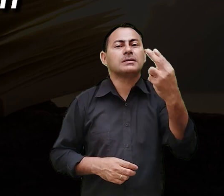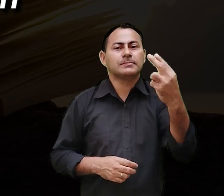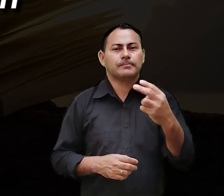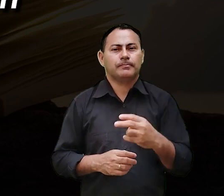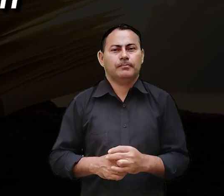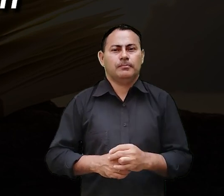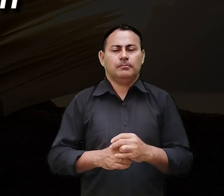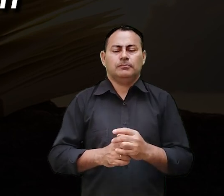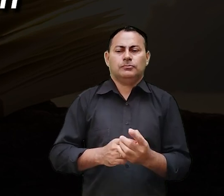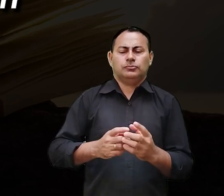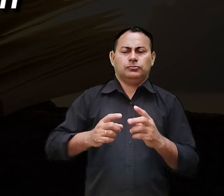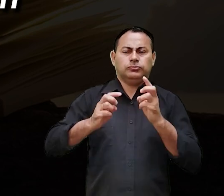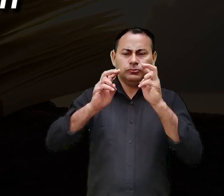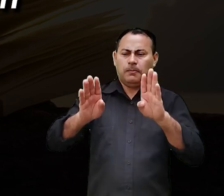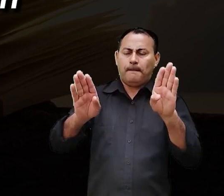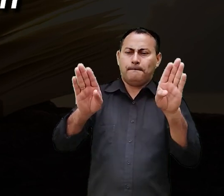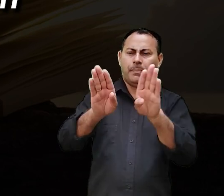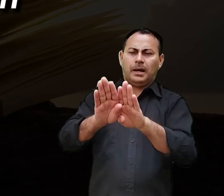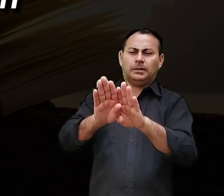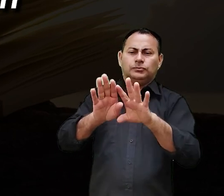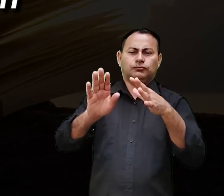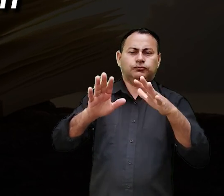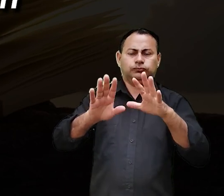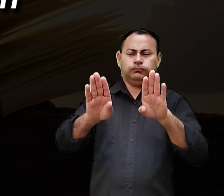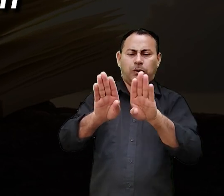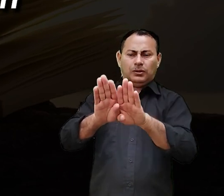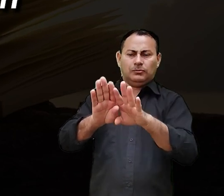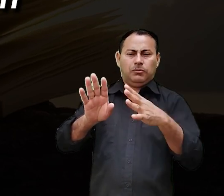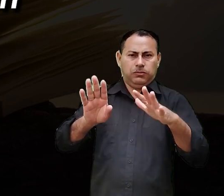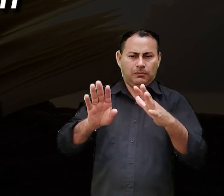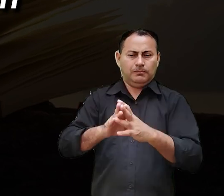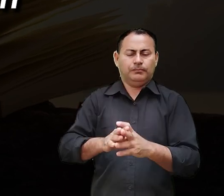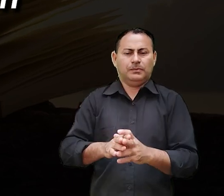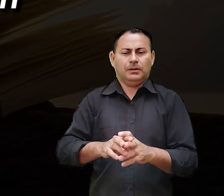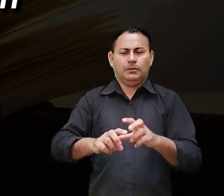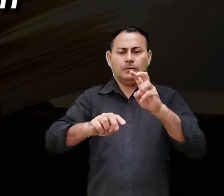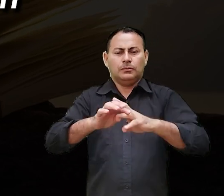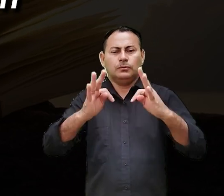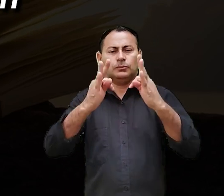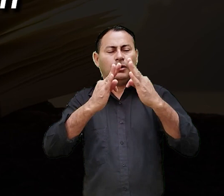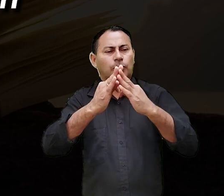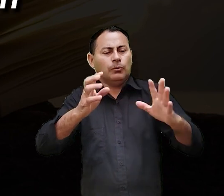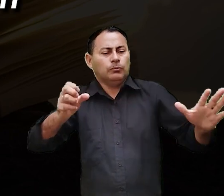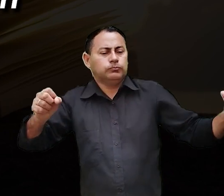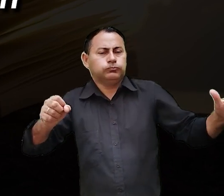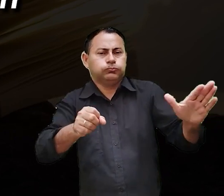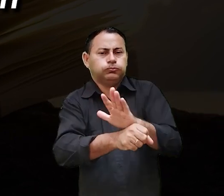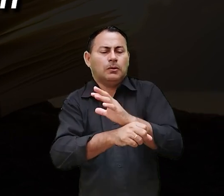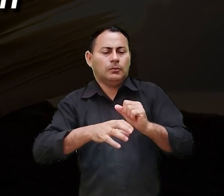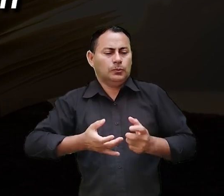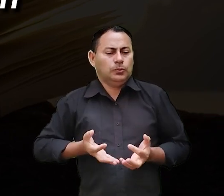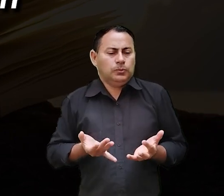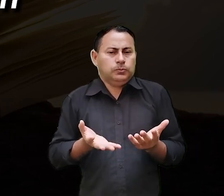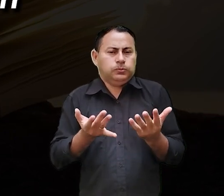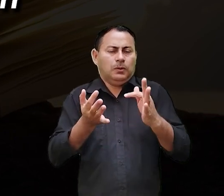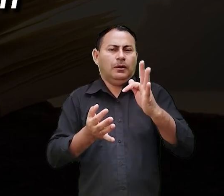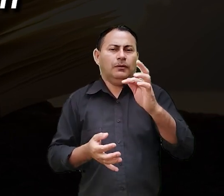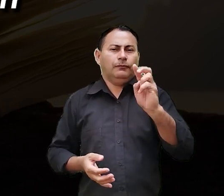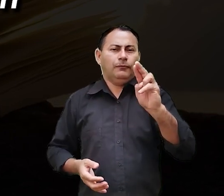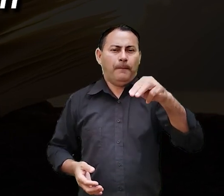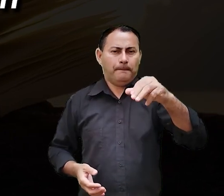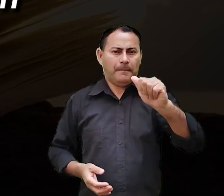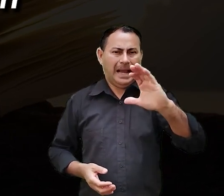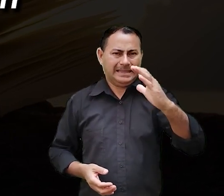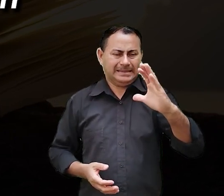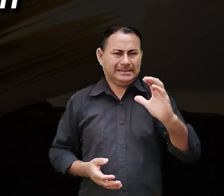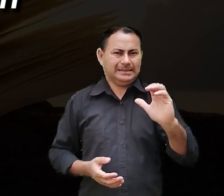vozes os batentes das portas tremeram e o templo ficou cheio de fumaça Então